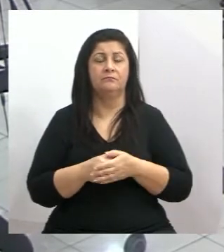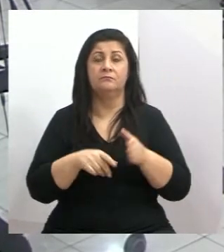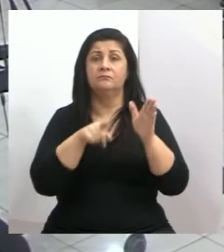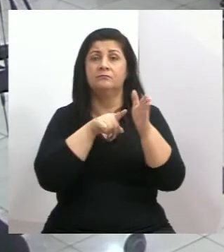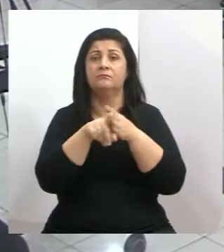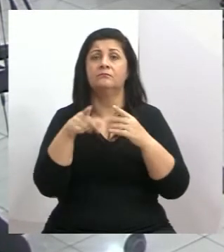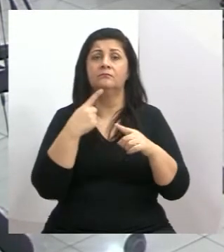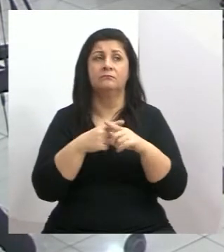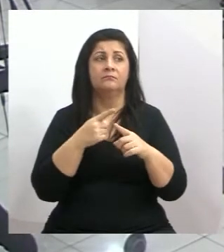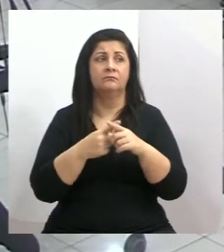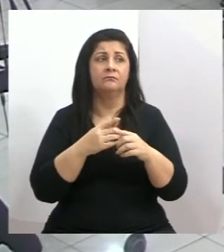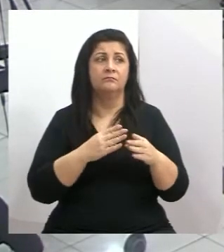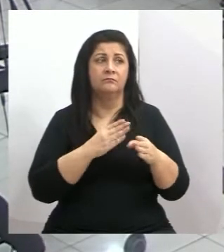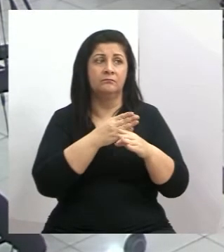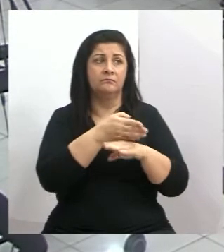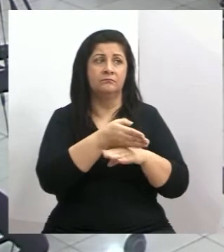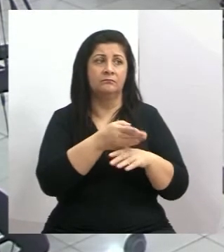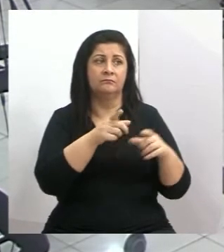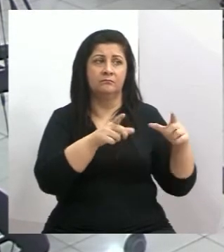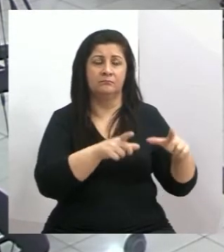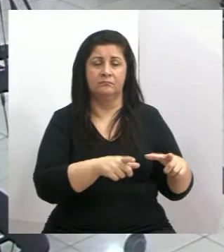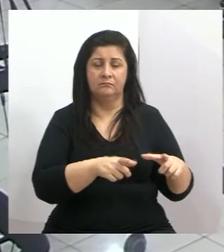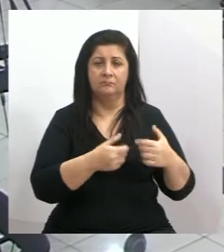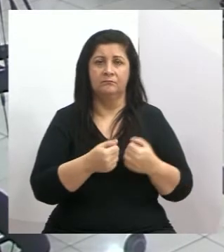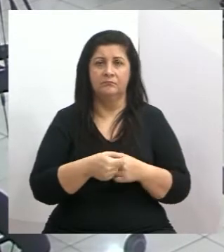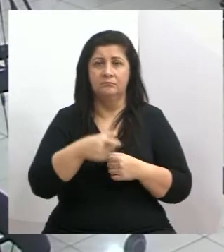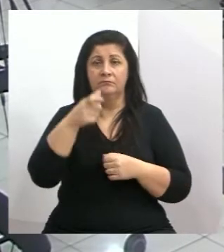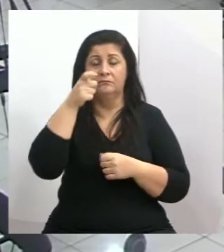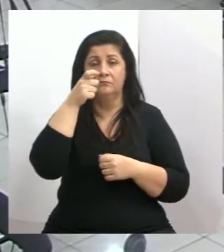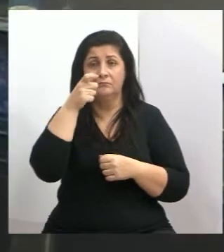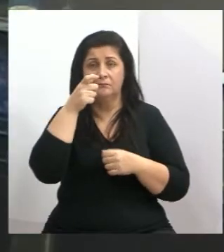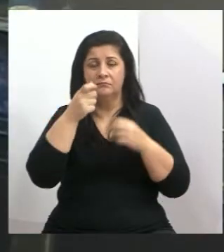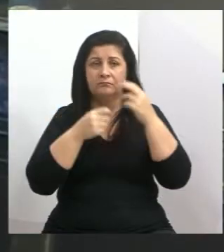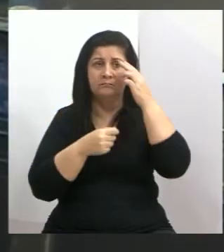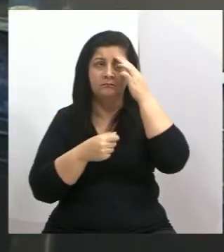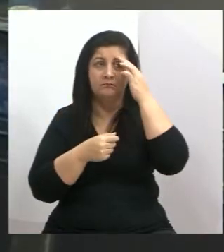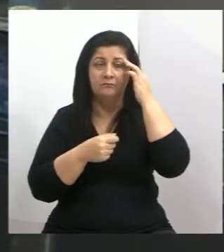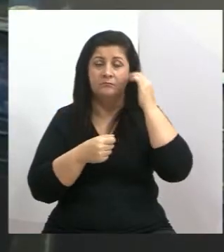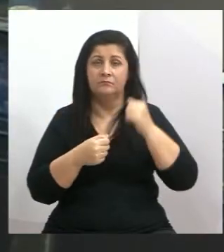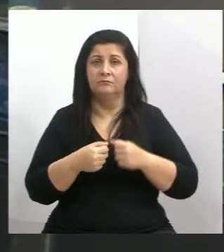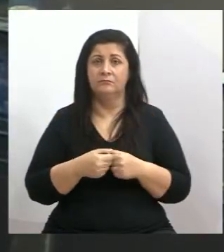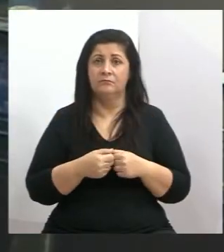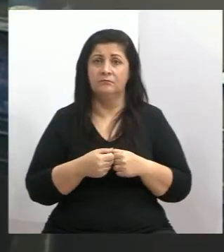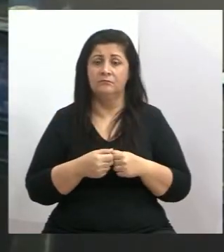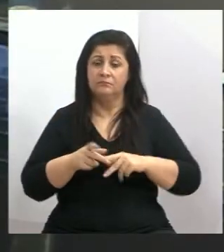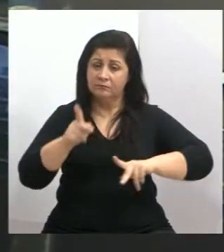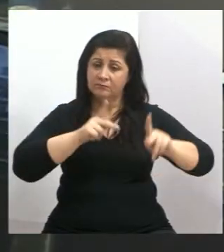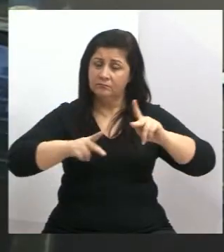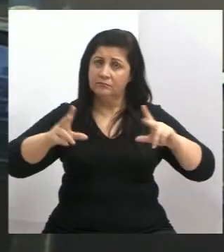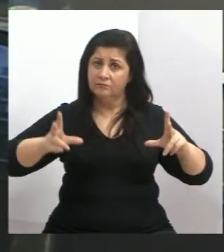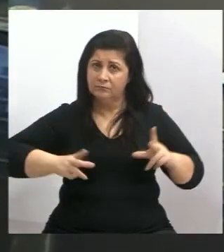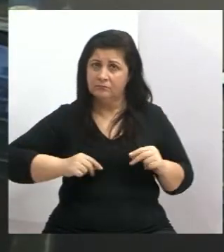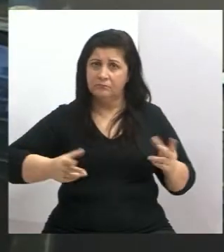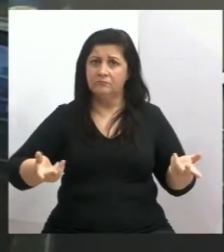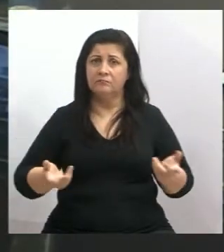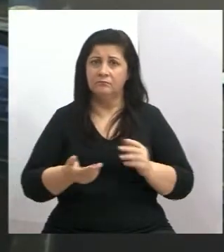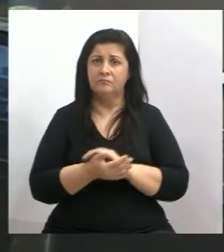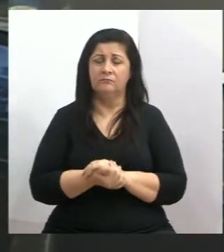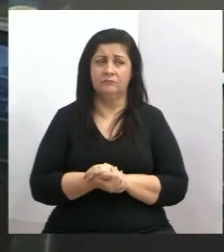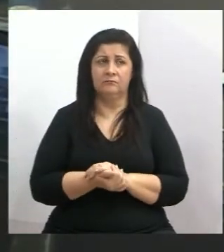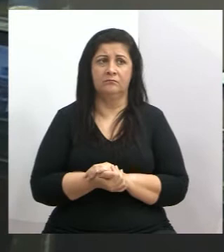porque estive no Bela Vista região do Igarapés e a gente sabe que merecidamente aquela população do Bela vi quem